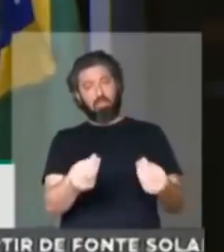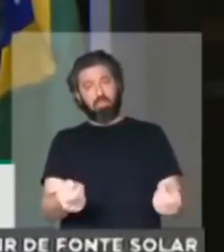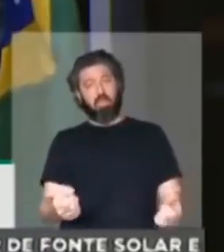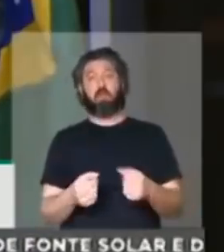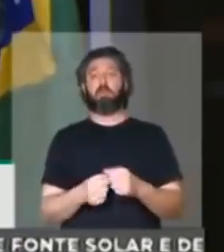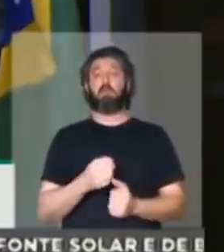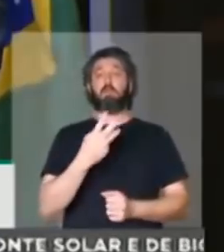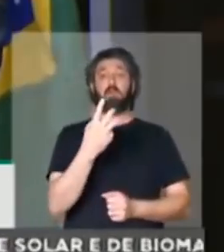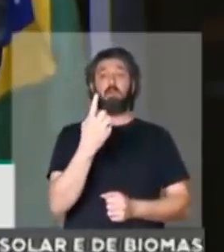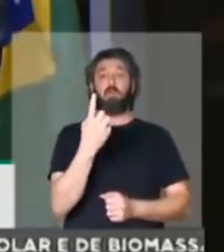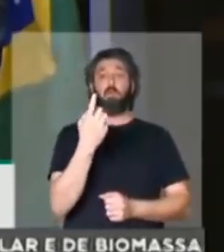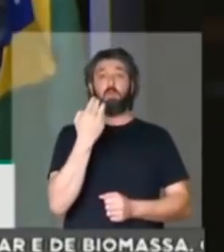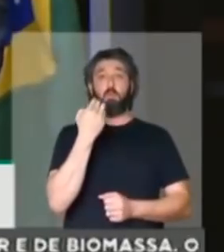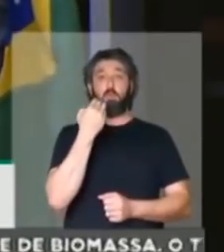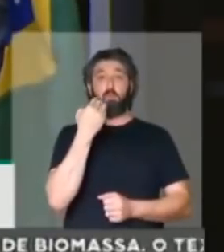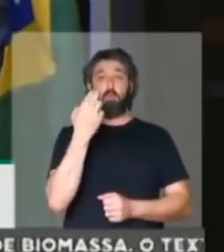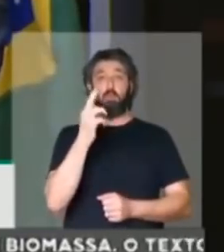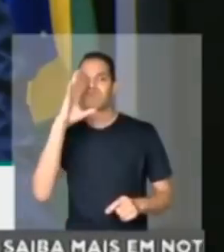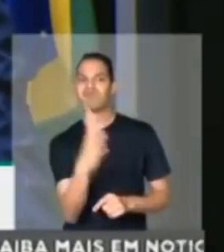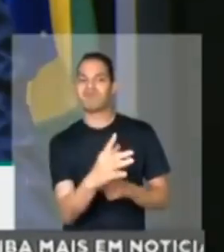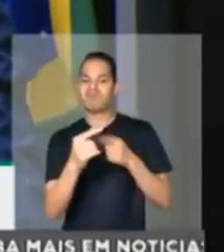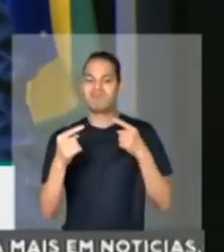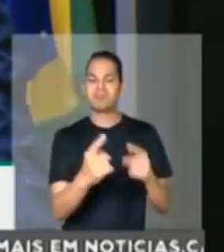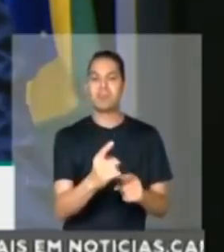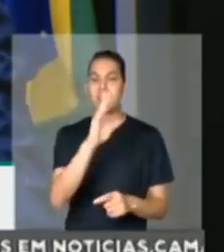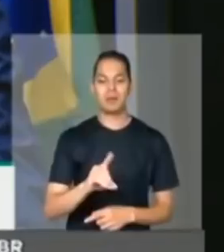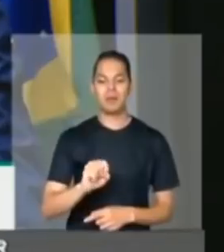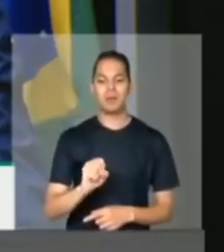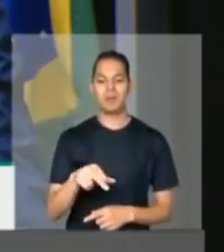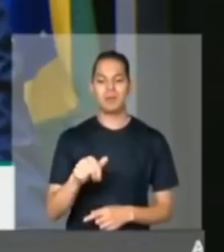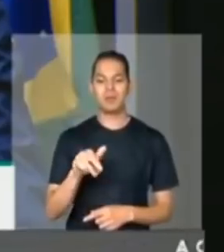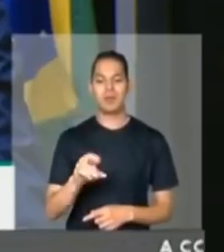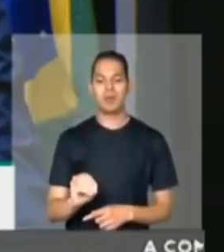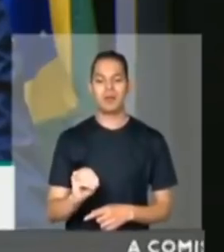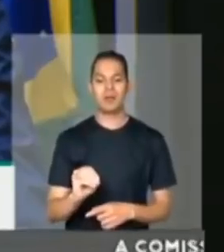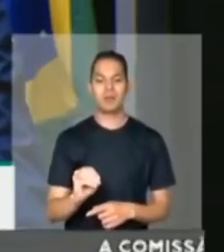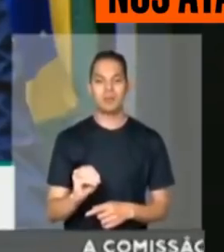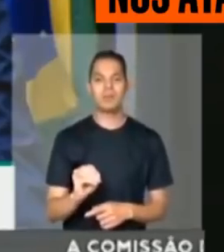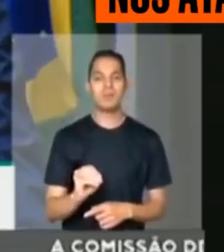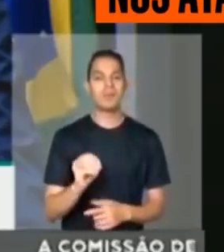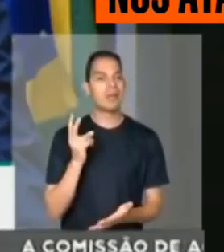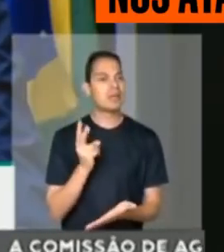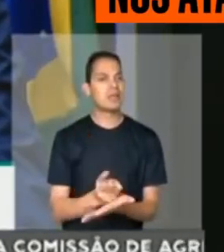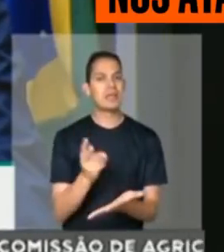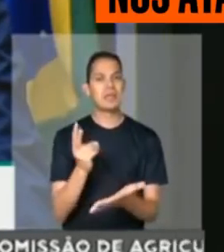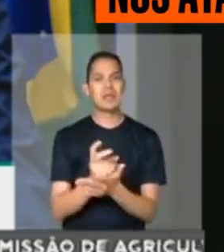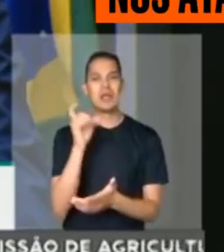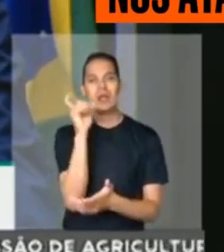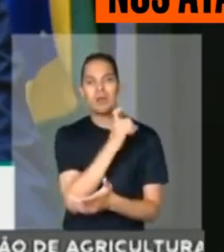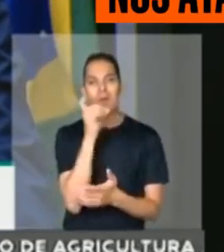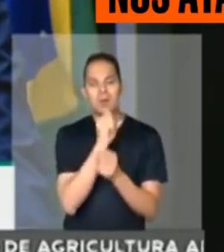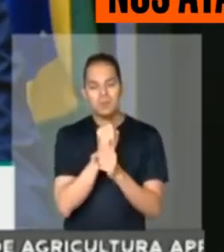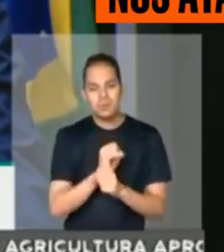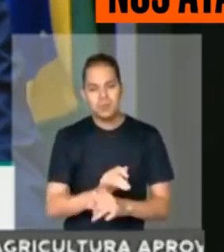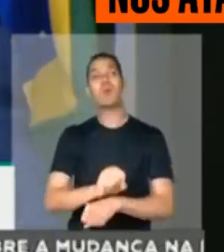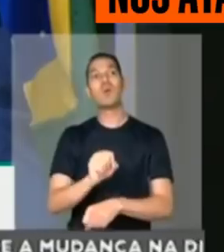previdenciária em 31 bilhões de reais. Ao deputado Eduardo Bolsonaro, ele continuamente espalhou mentiras em relação